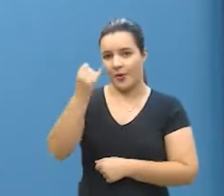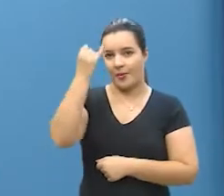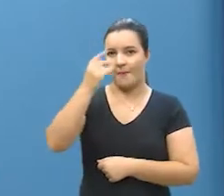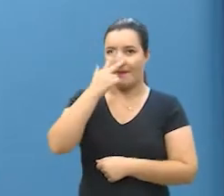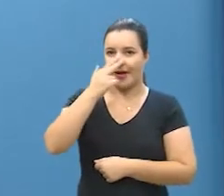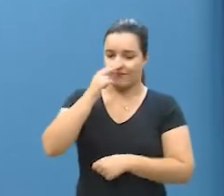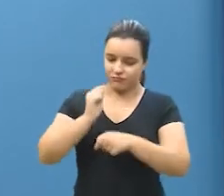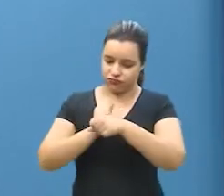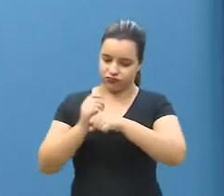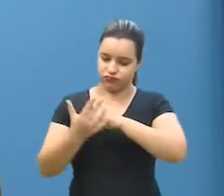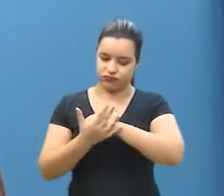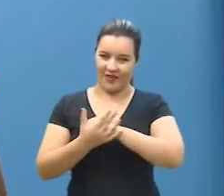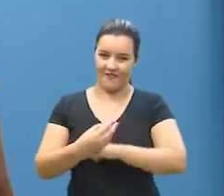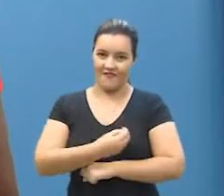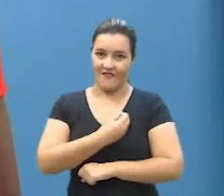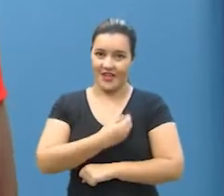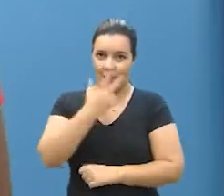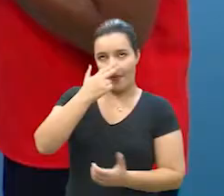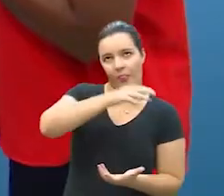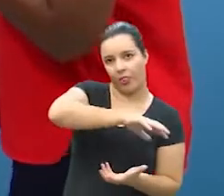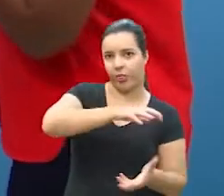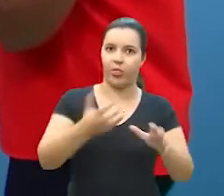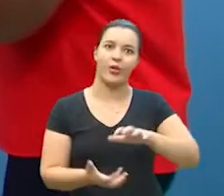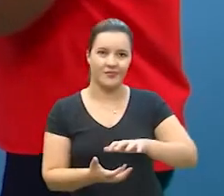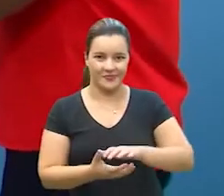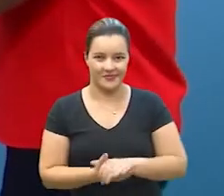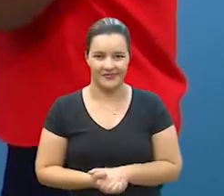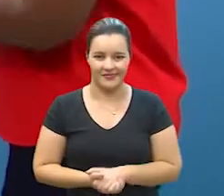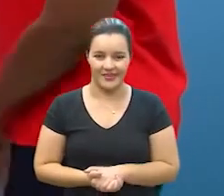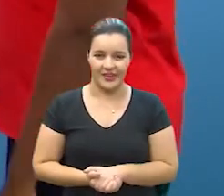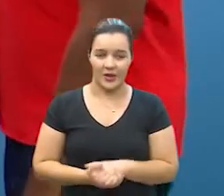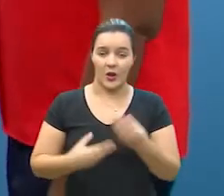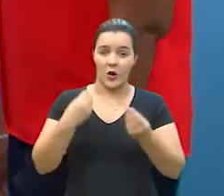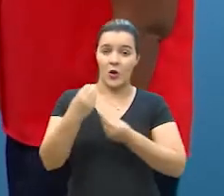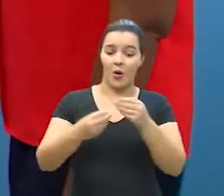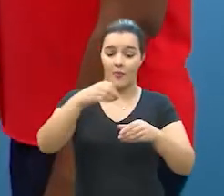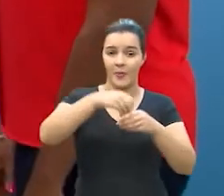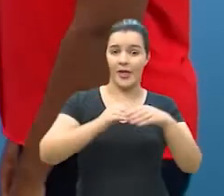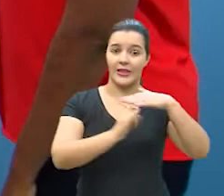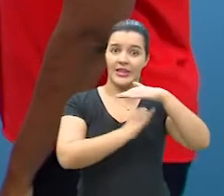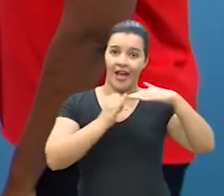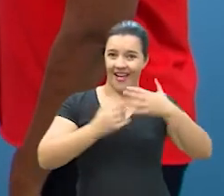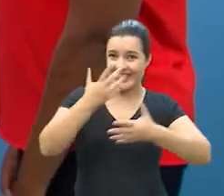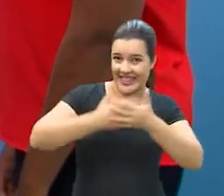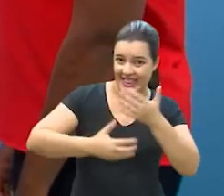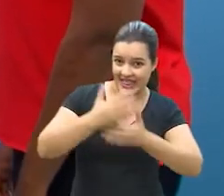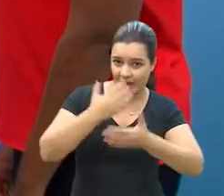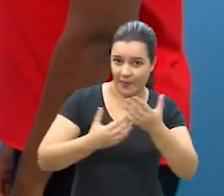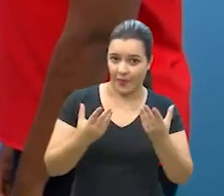gente de ponta cabeça, né, gente? Mexeu com todo mundo. Como é que atingiu aí vocês?